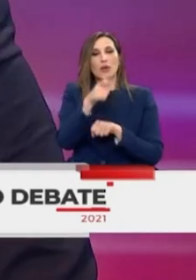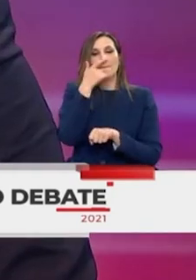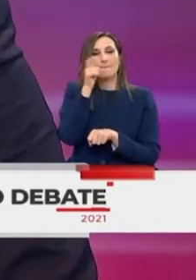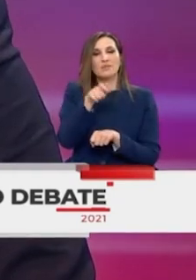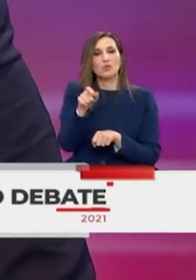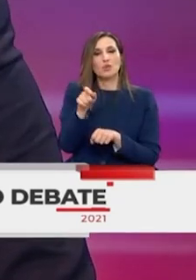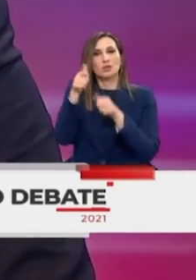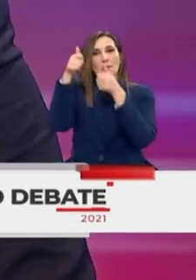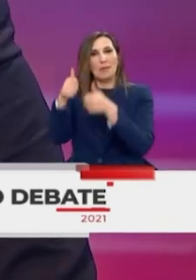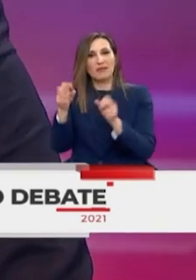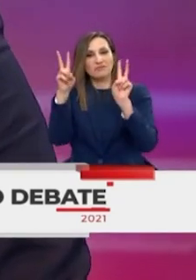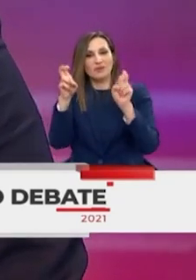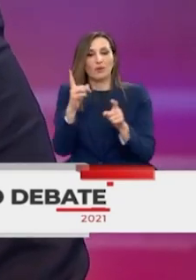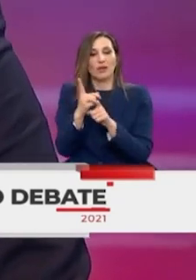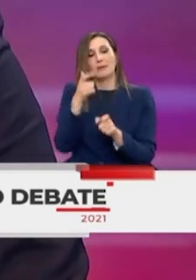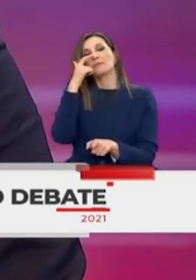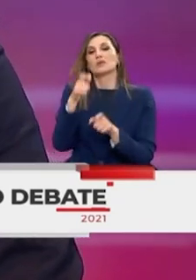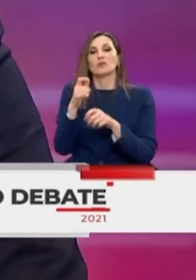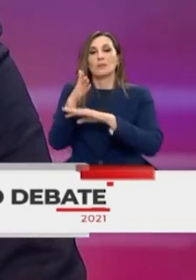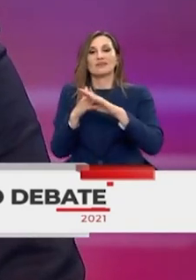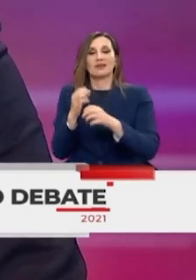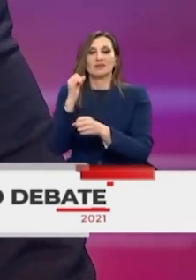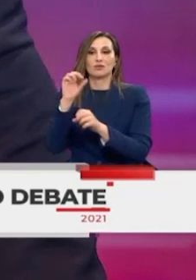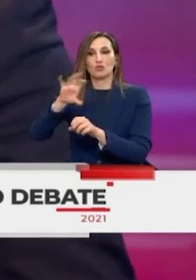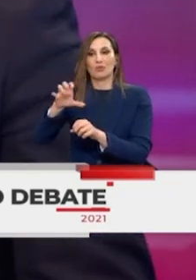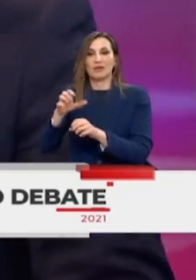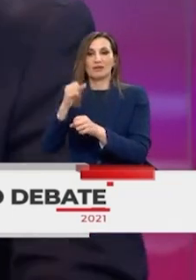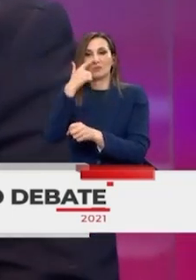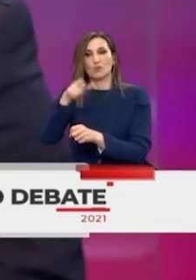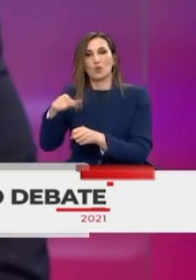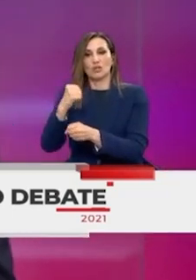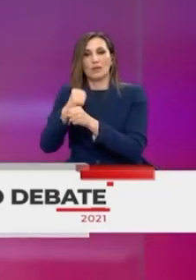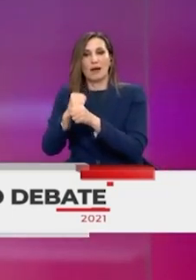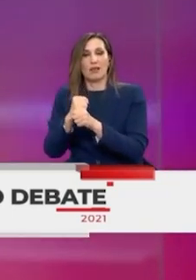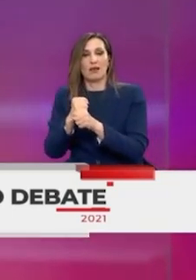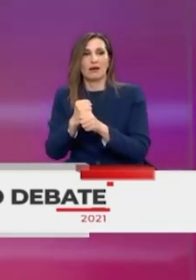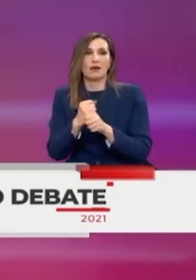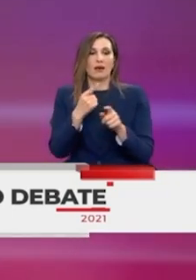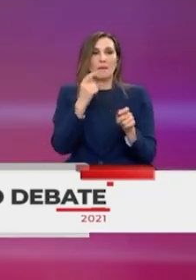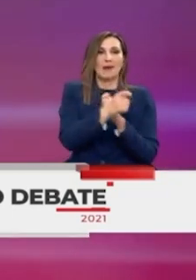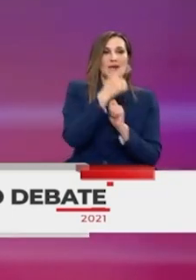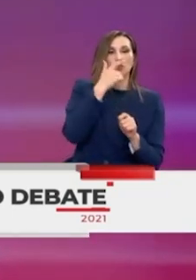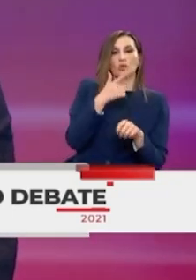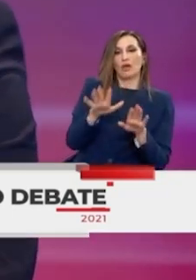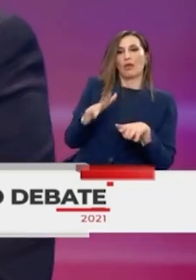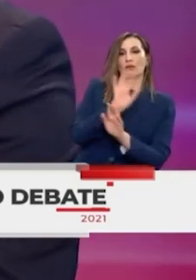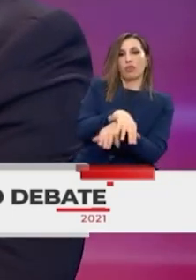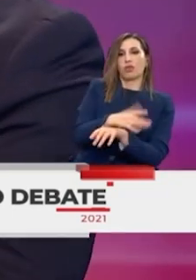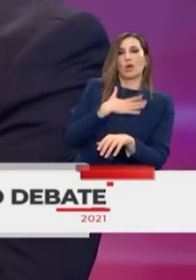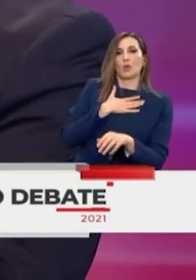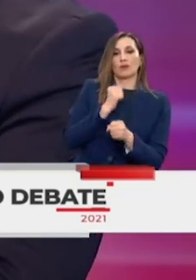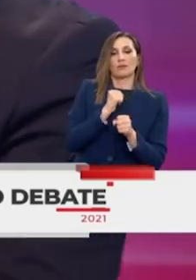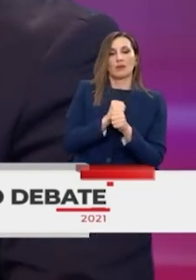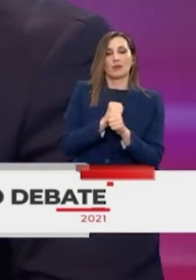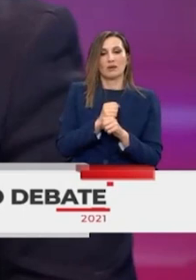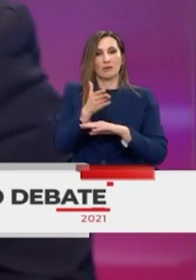tivemos até agora, que é metade do país a trabalhar para quem não quer fazer nada. É o contrário disso. É o contrário de respeitar as pessoas que estão há anos a pagar impostos, que recebem pensões.